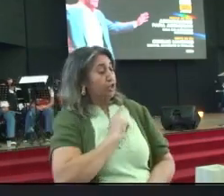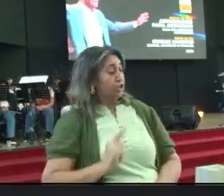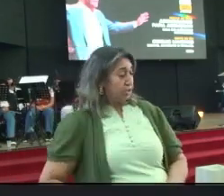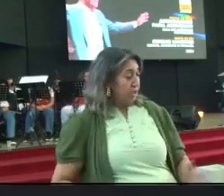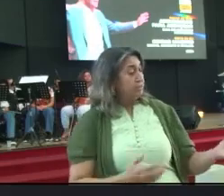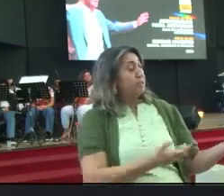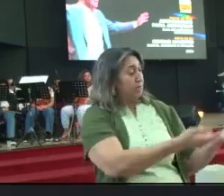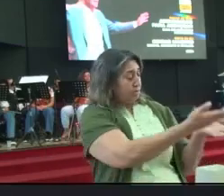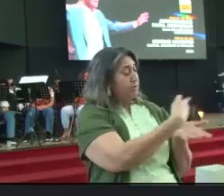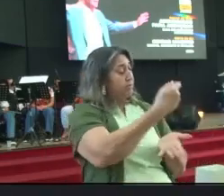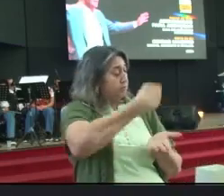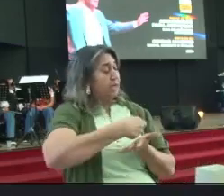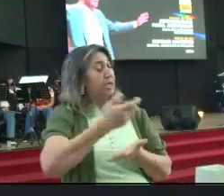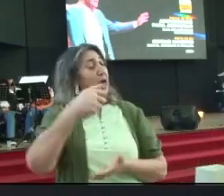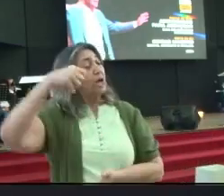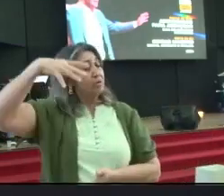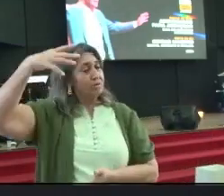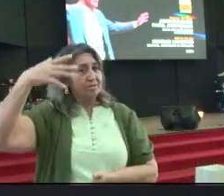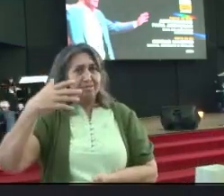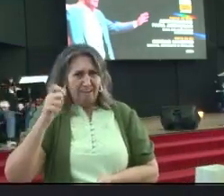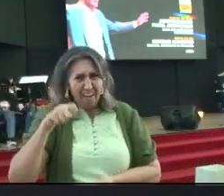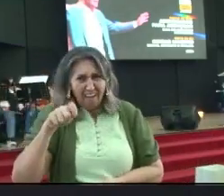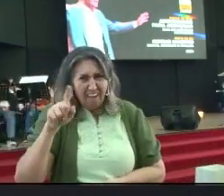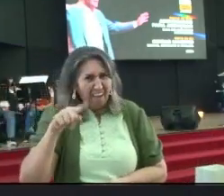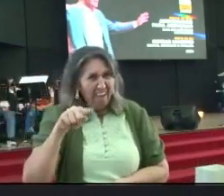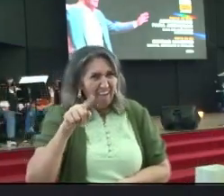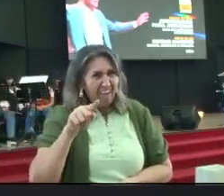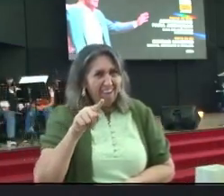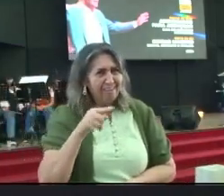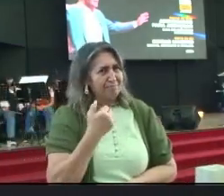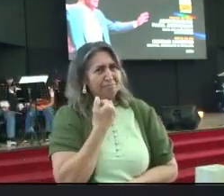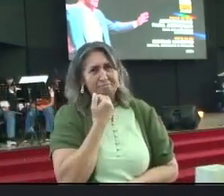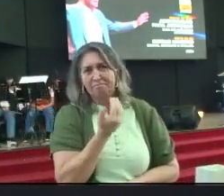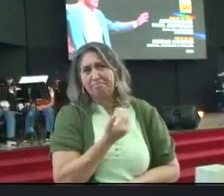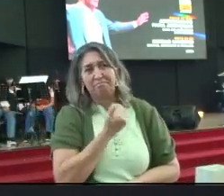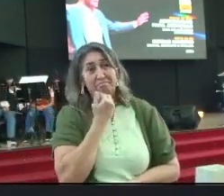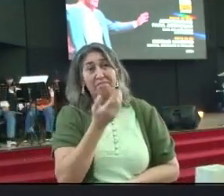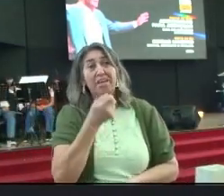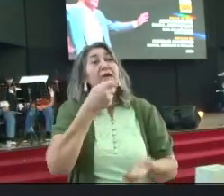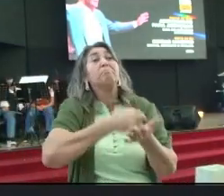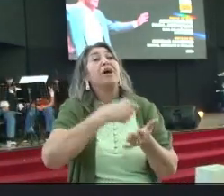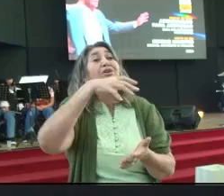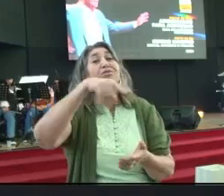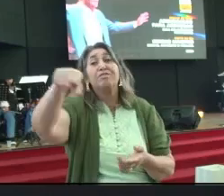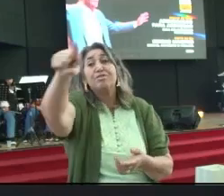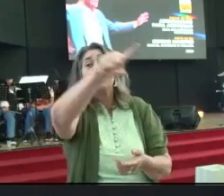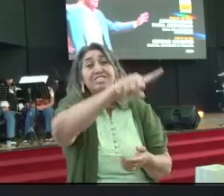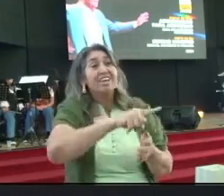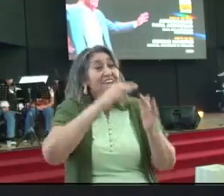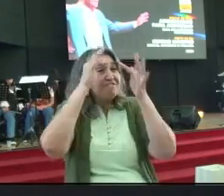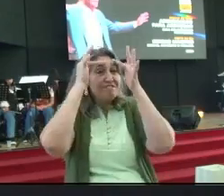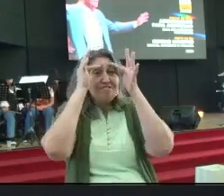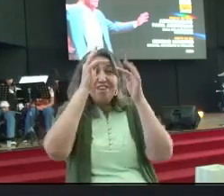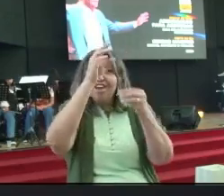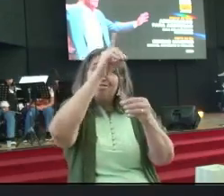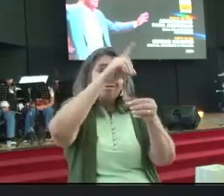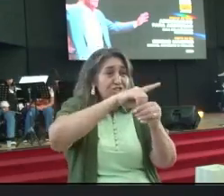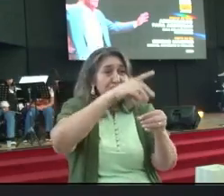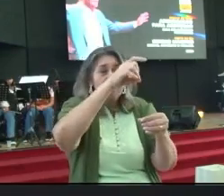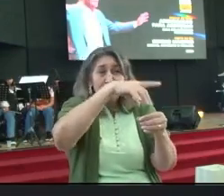GDF, por favor, paga a luz. Não, senhor. Quem paga a luz aqui é você que é fiel nos dízimos e na